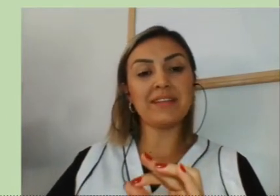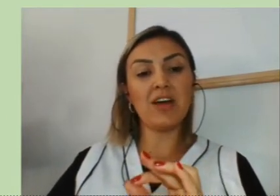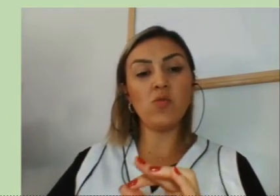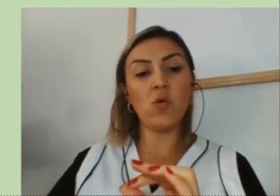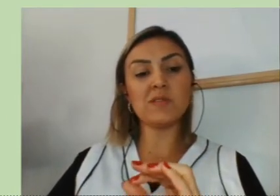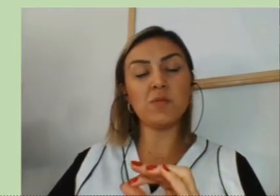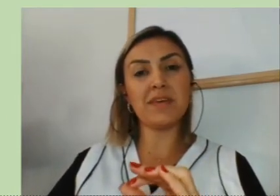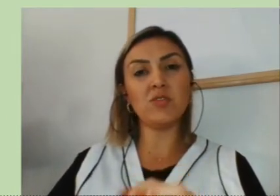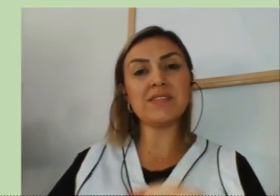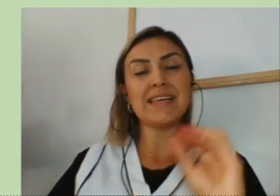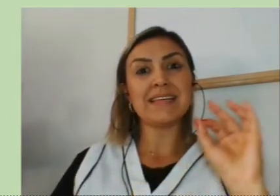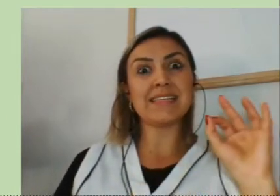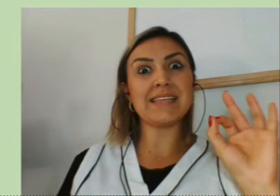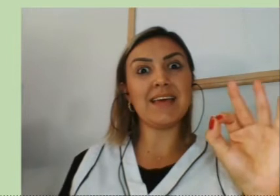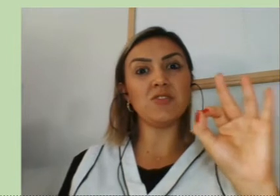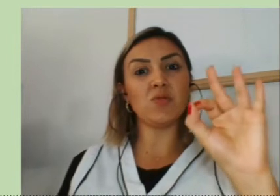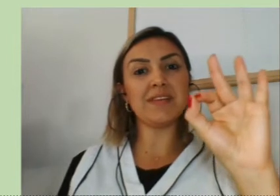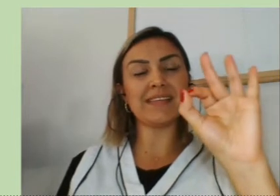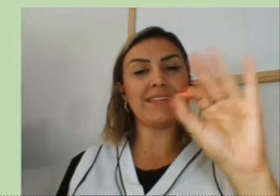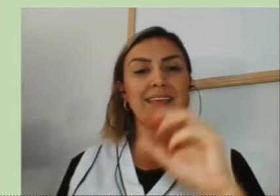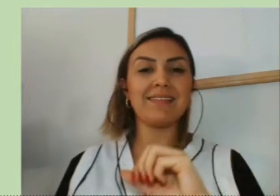Foram, então, consumidos